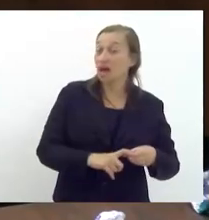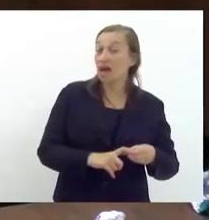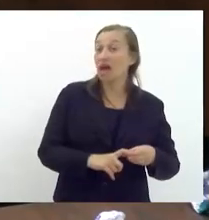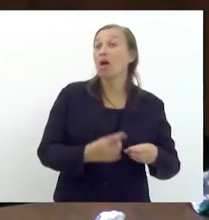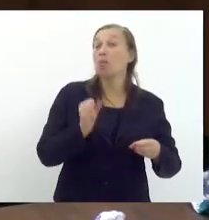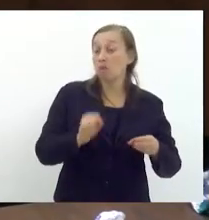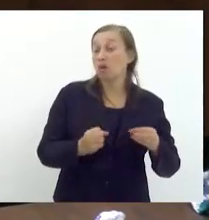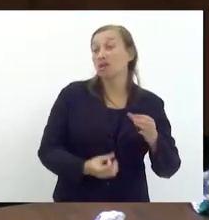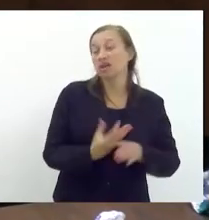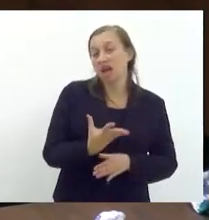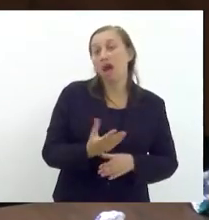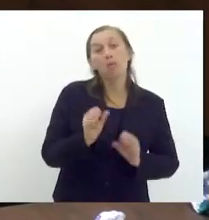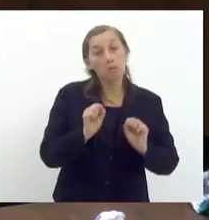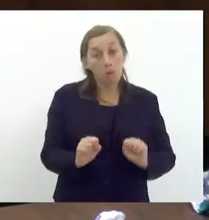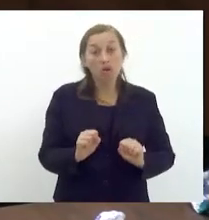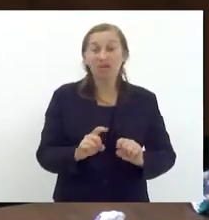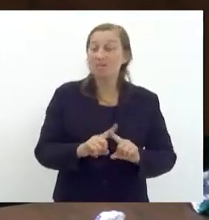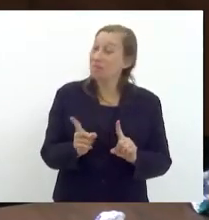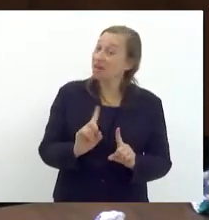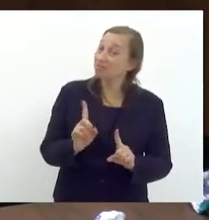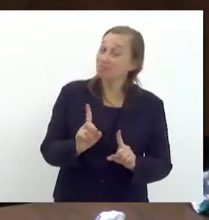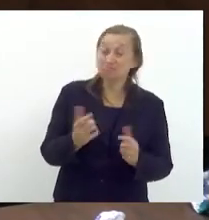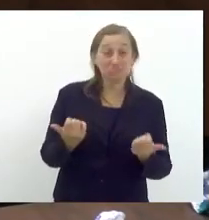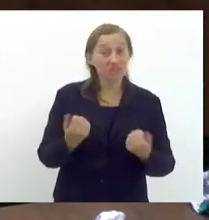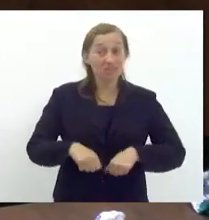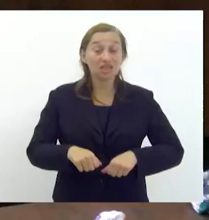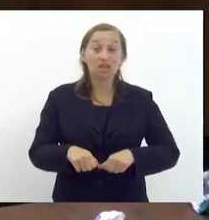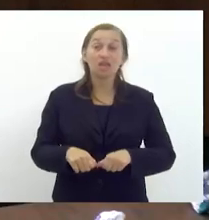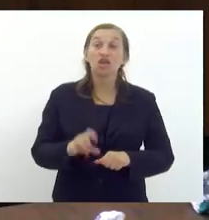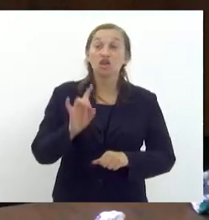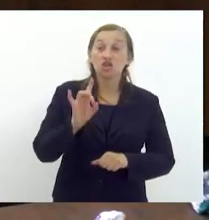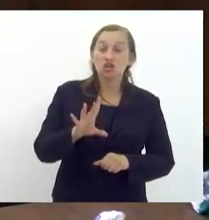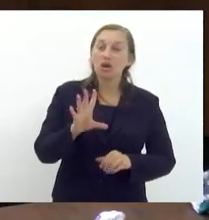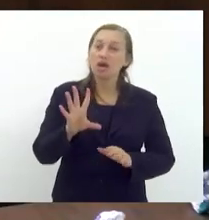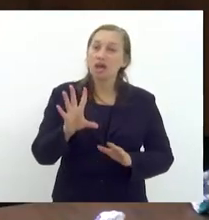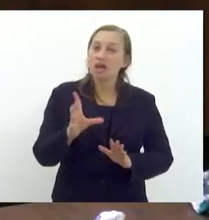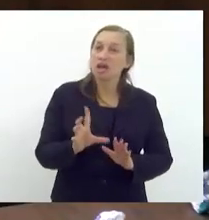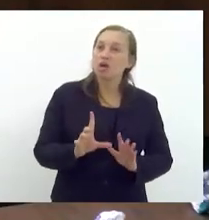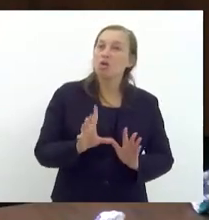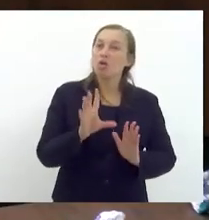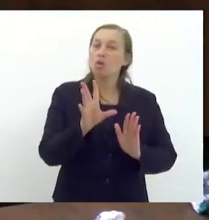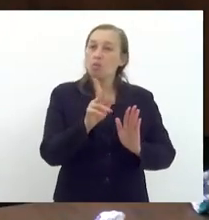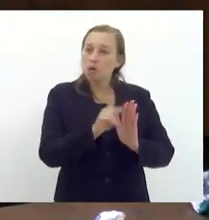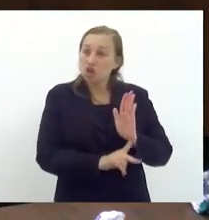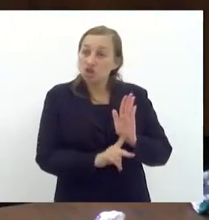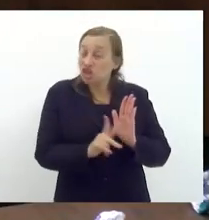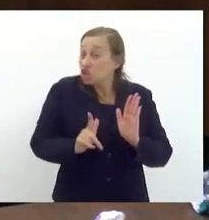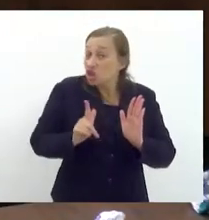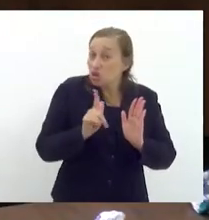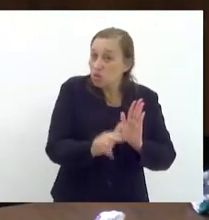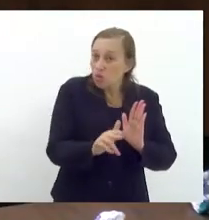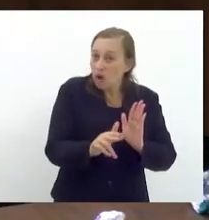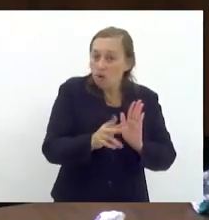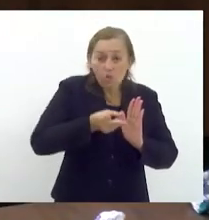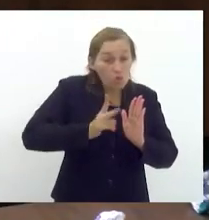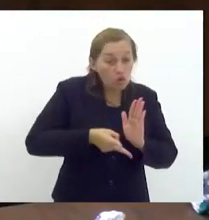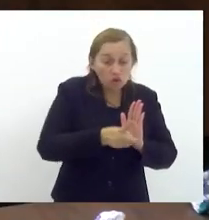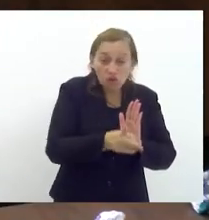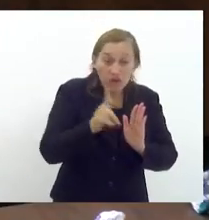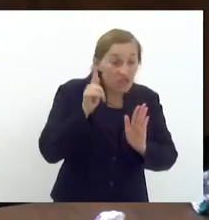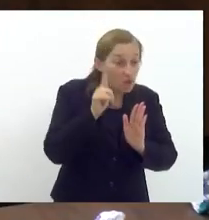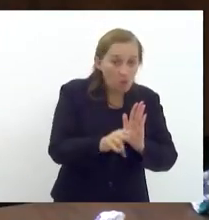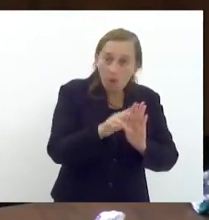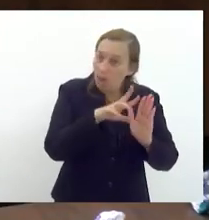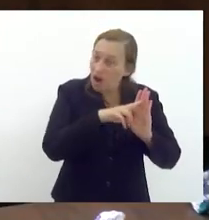seria conveniente bastaria ele pegar o mesmo projeto Mantendo as mesmas autorias